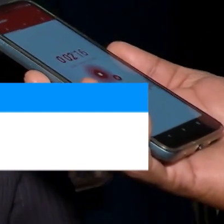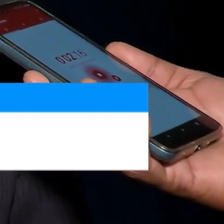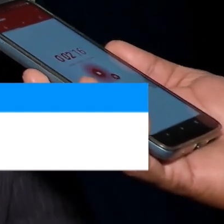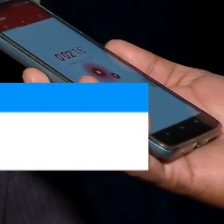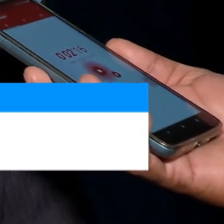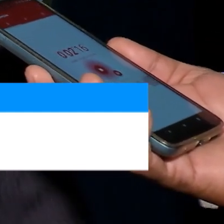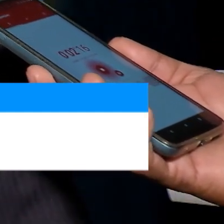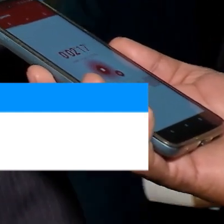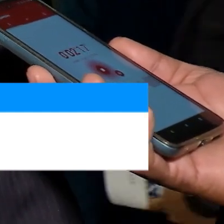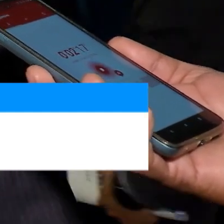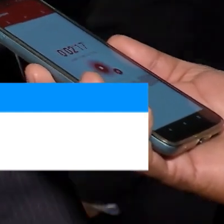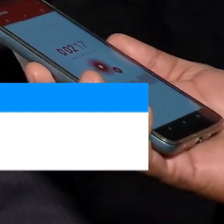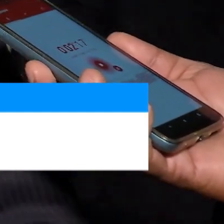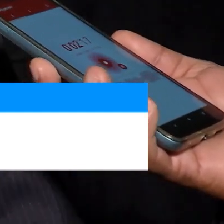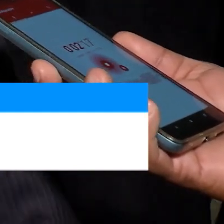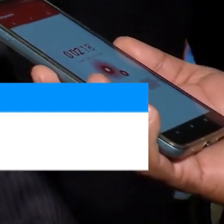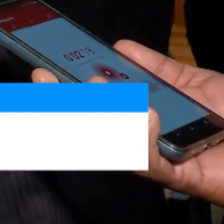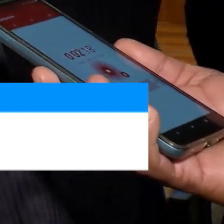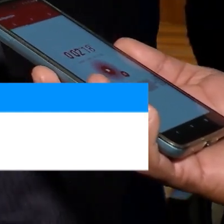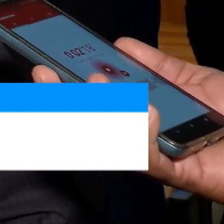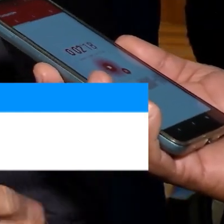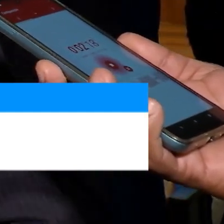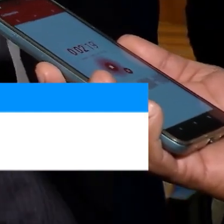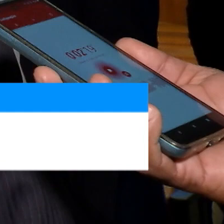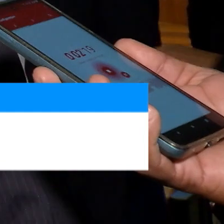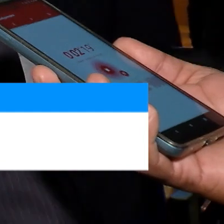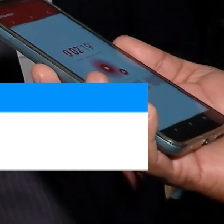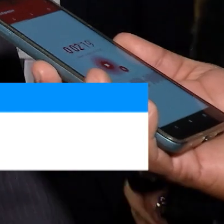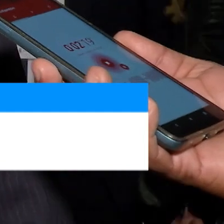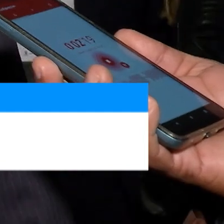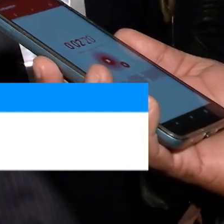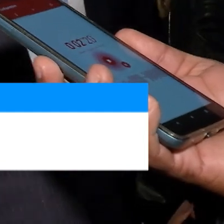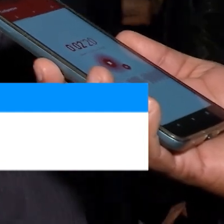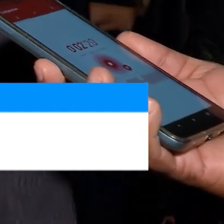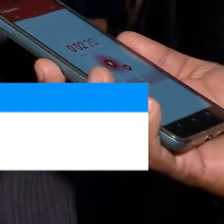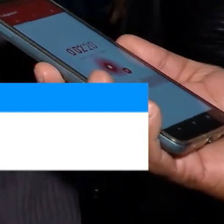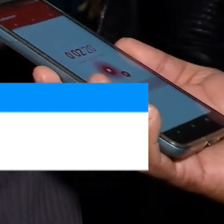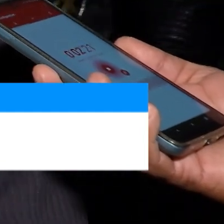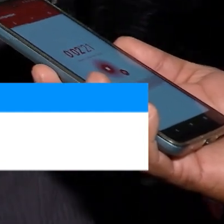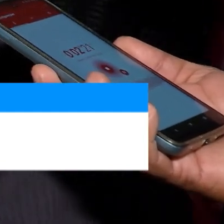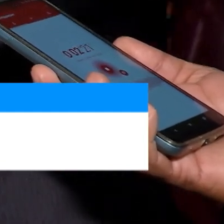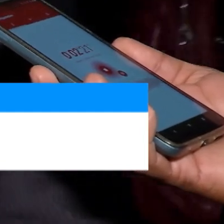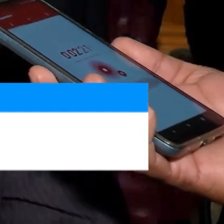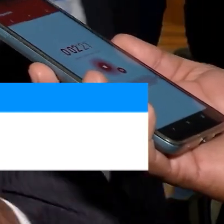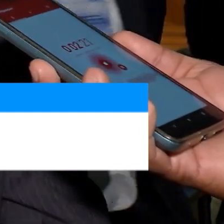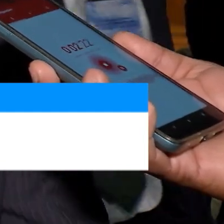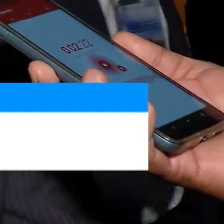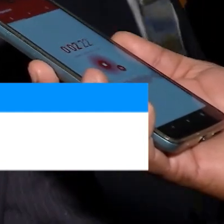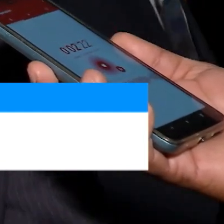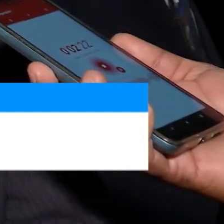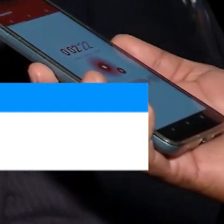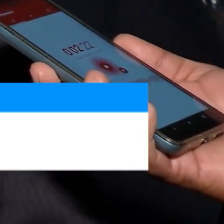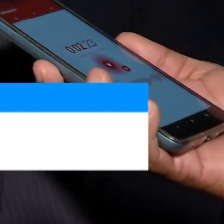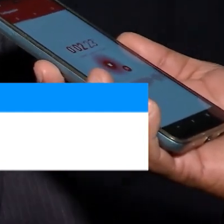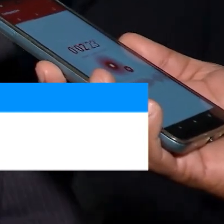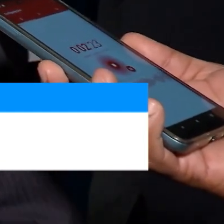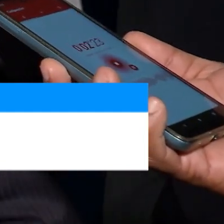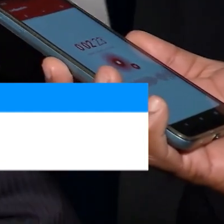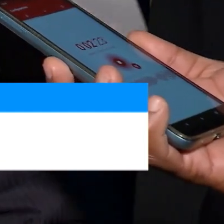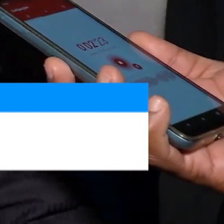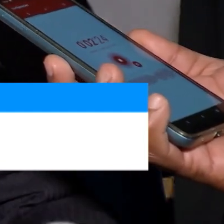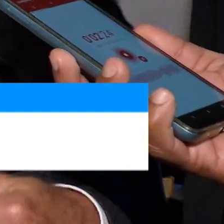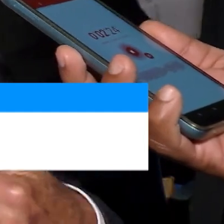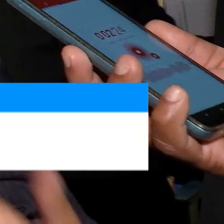Agora não, nós resolvemos reunir todos os projetos no mesmo ambiente, ou seja, aqui no plenário, então todo mundo vai poder